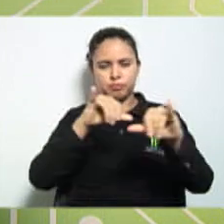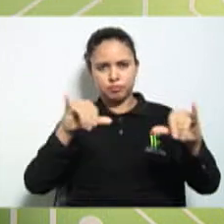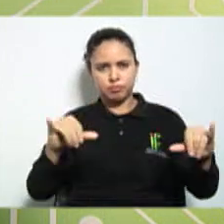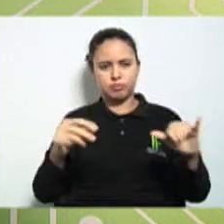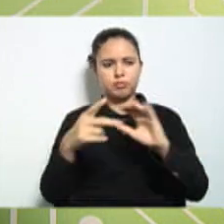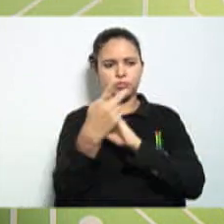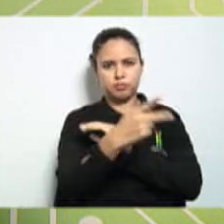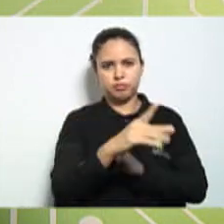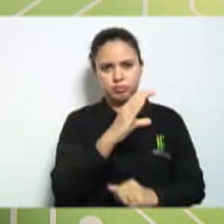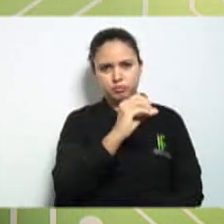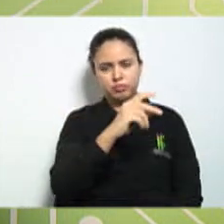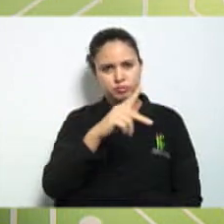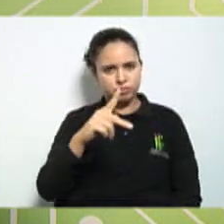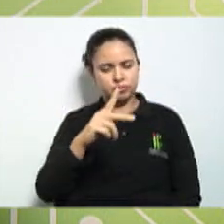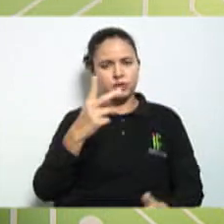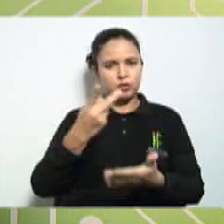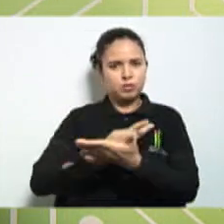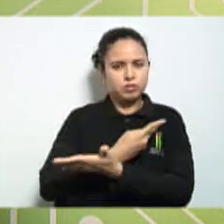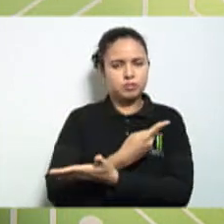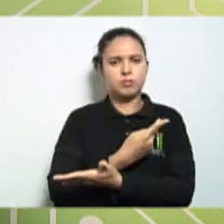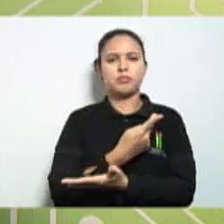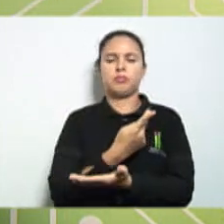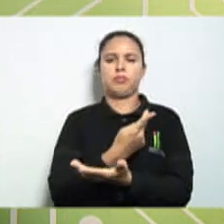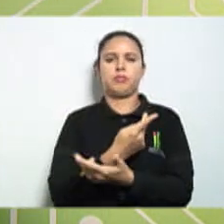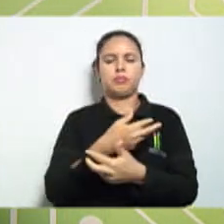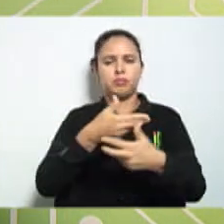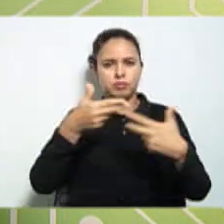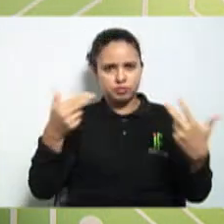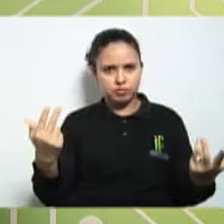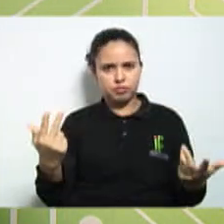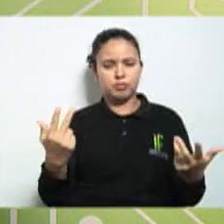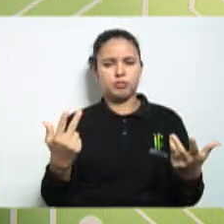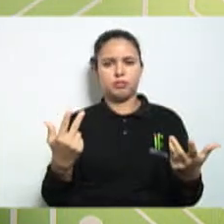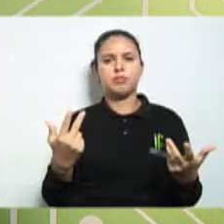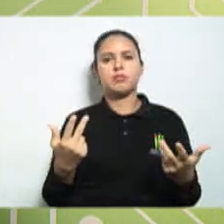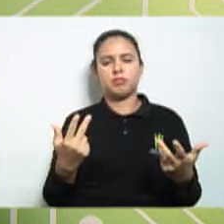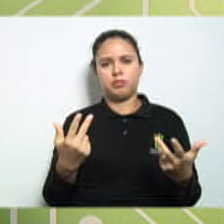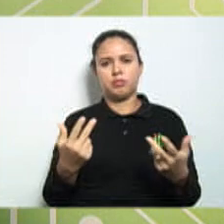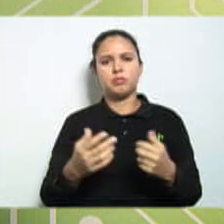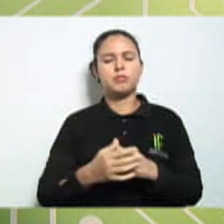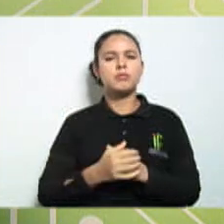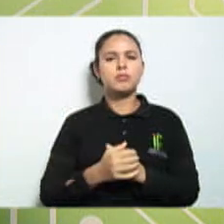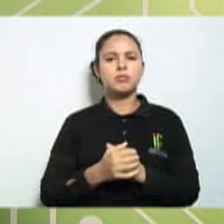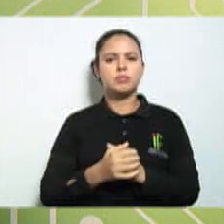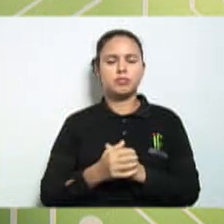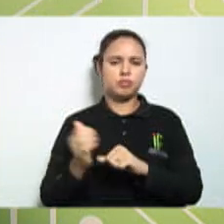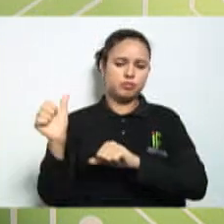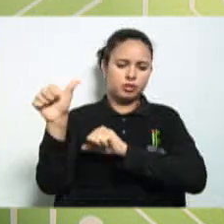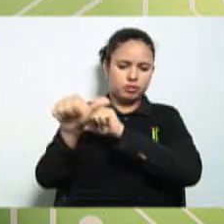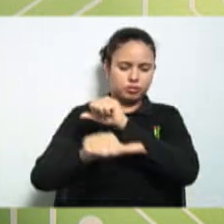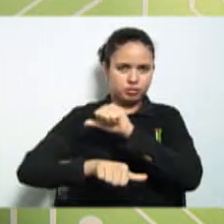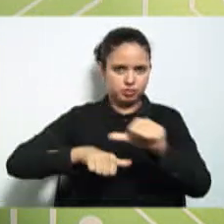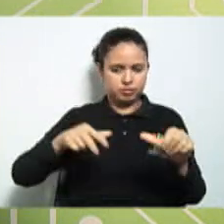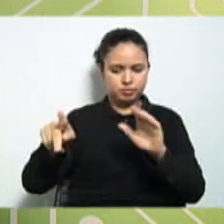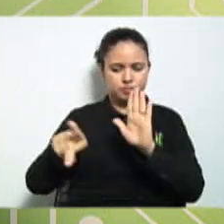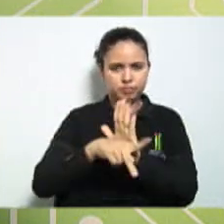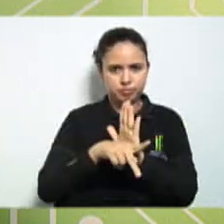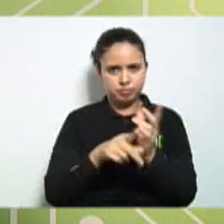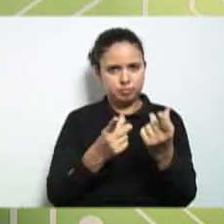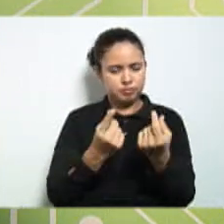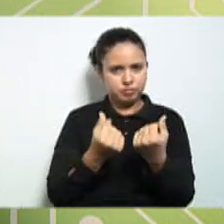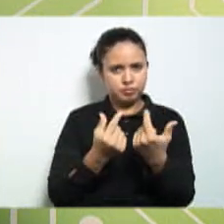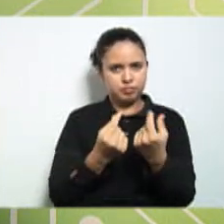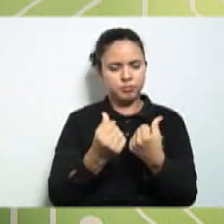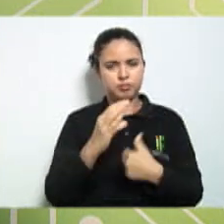informações, os fatos e atos que poderão, no caso de atos, alterar o patrimônio da